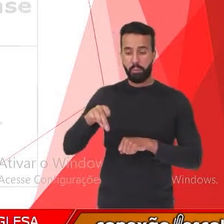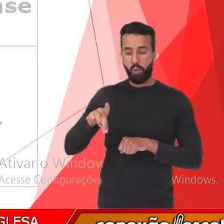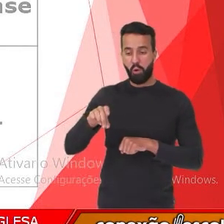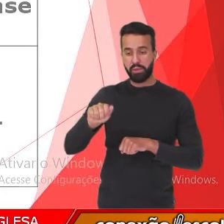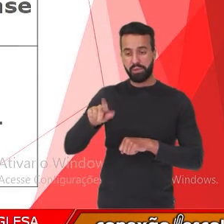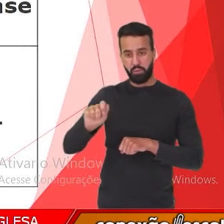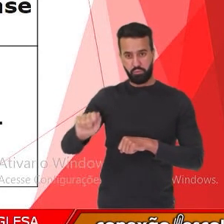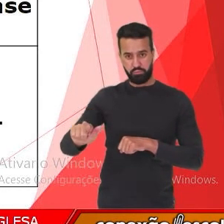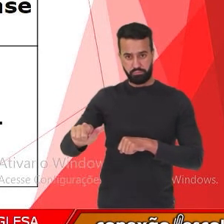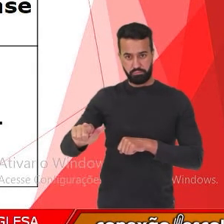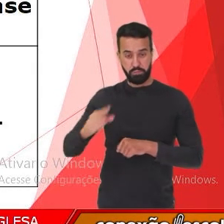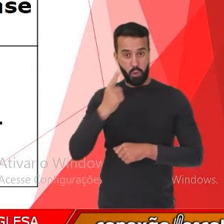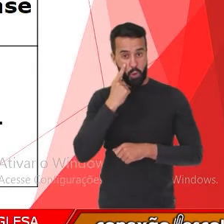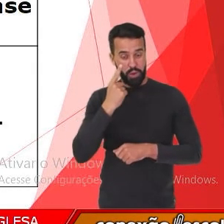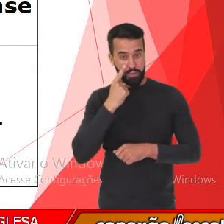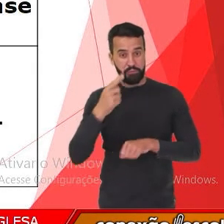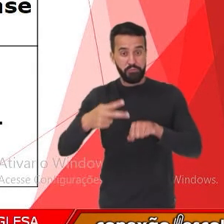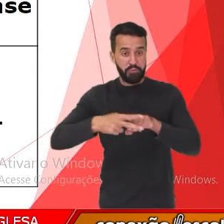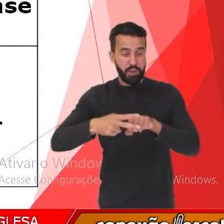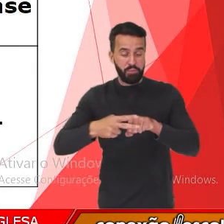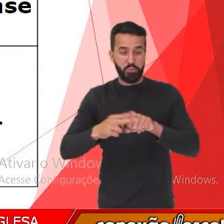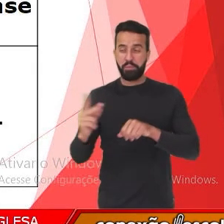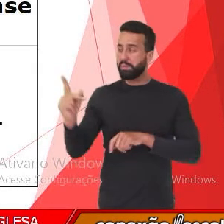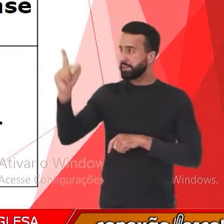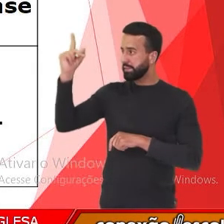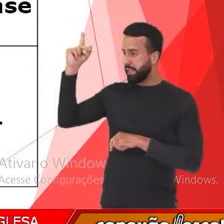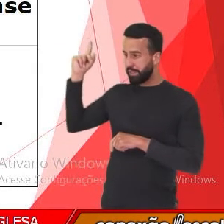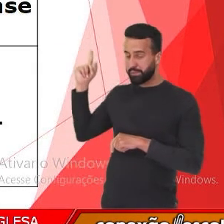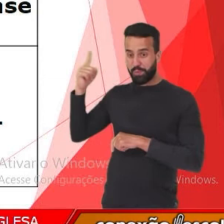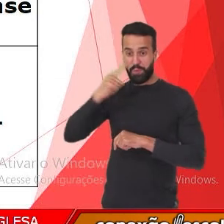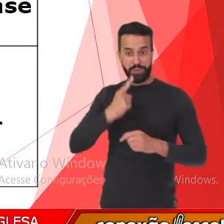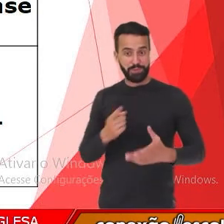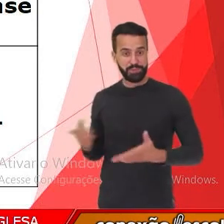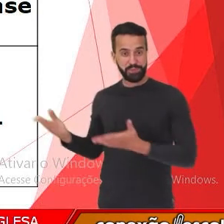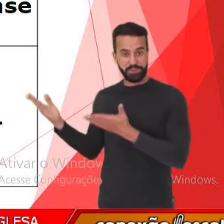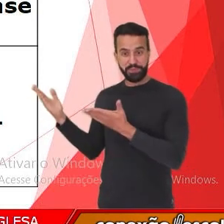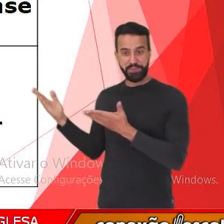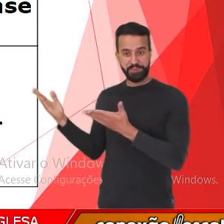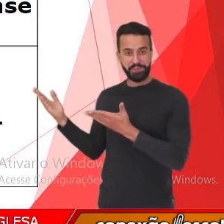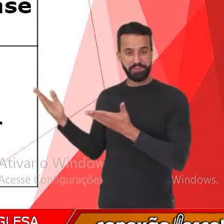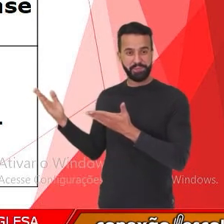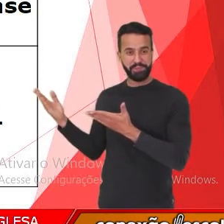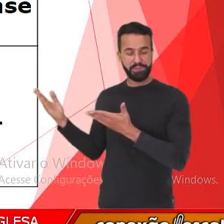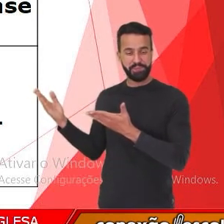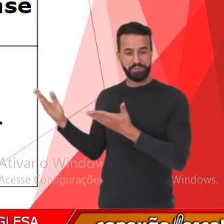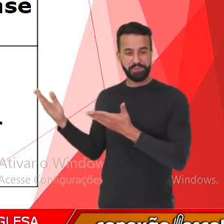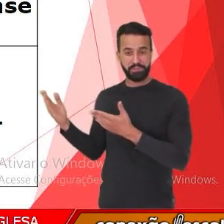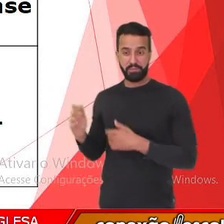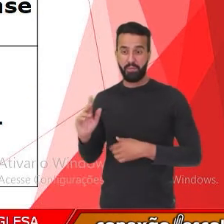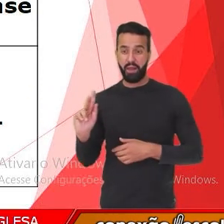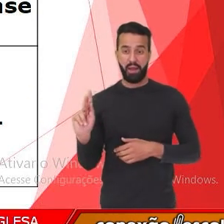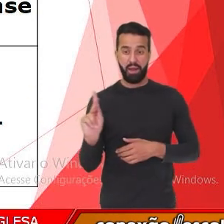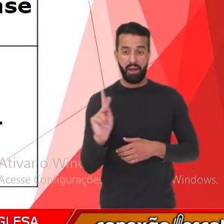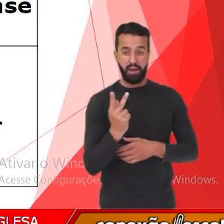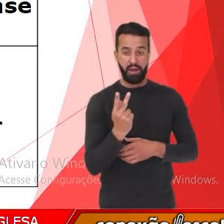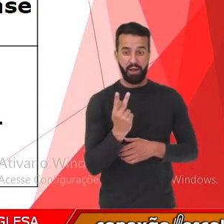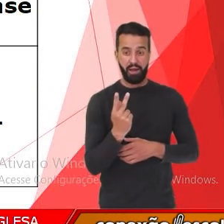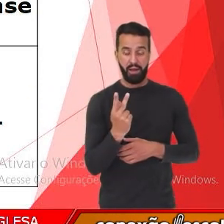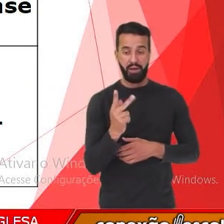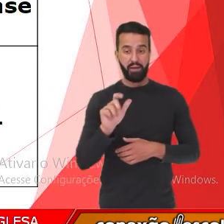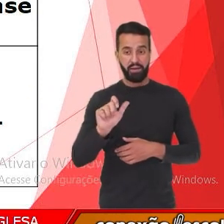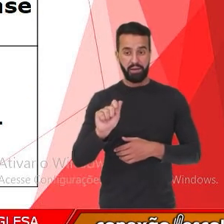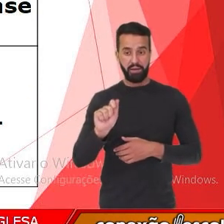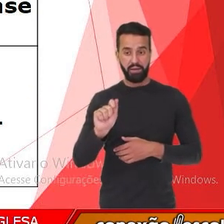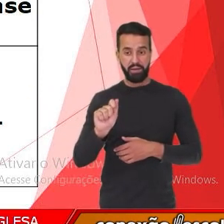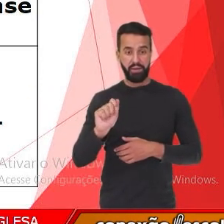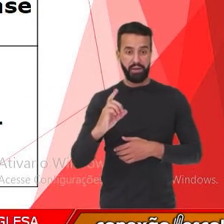quadro a seguir o verbo no passado, que é esse que a gente utilizou nesses exemplos, o verbo had, que